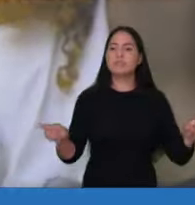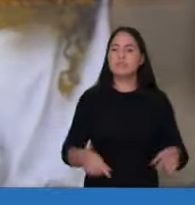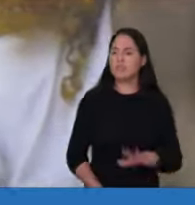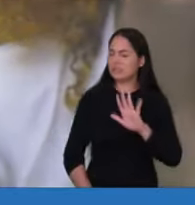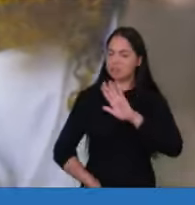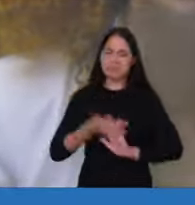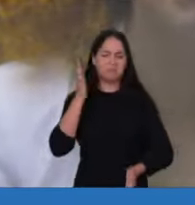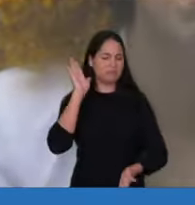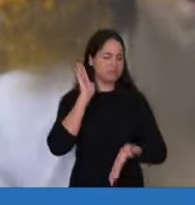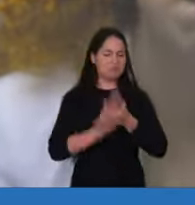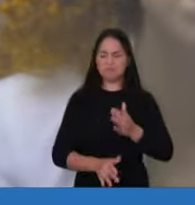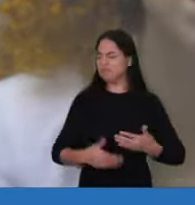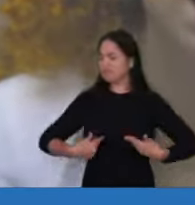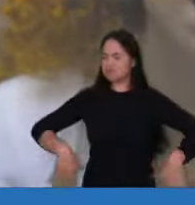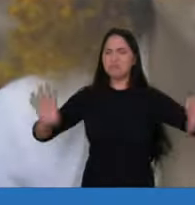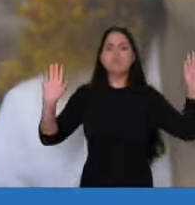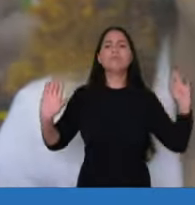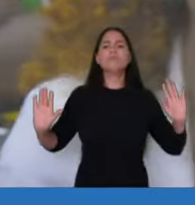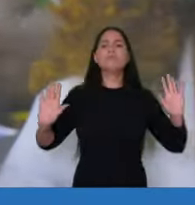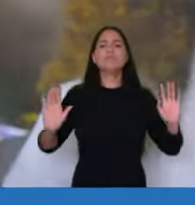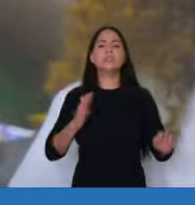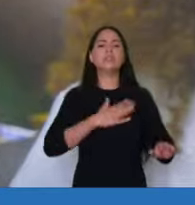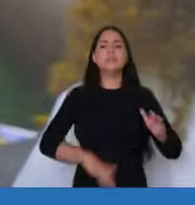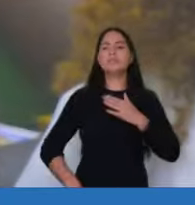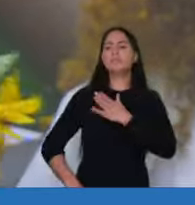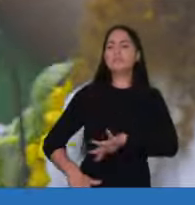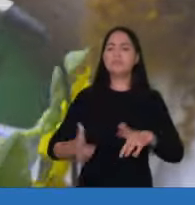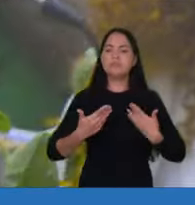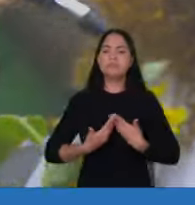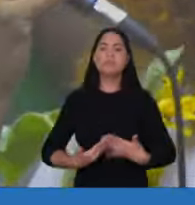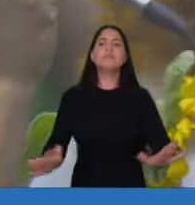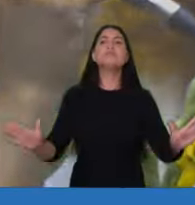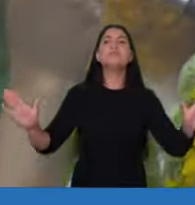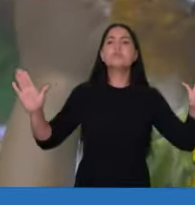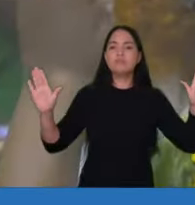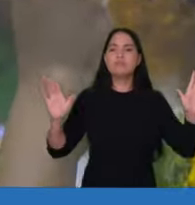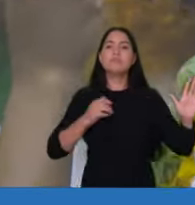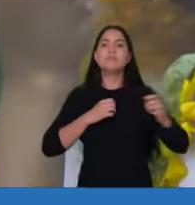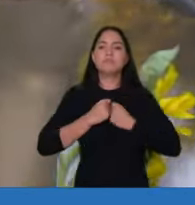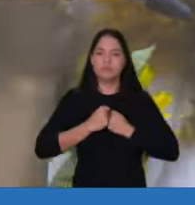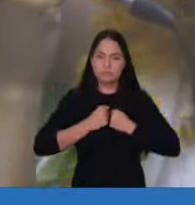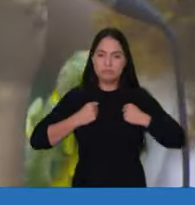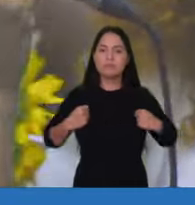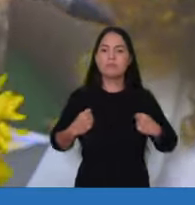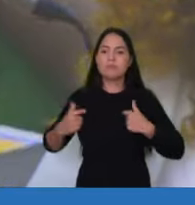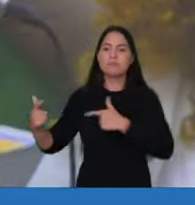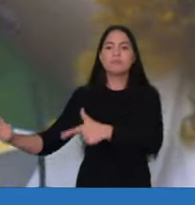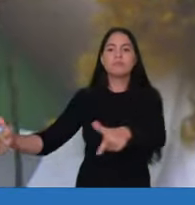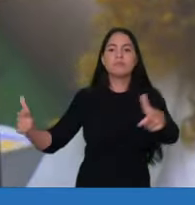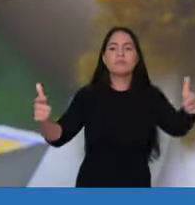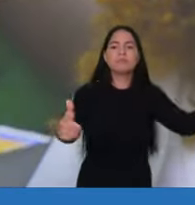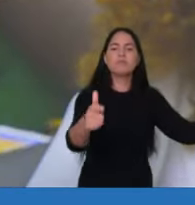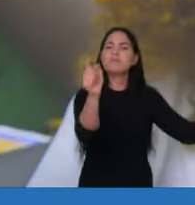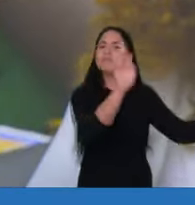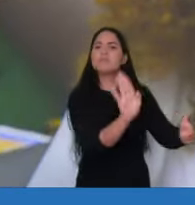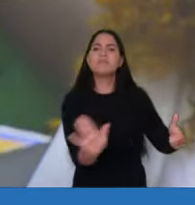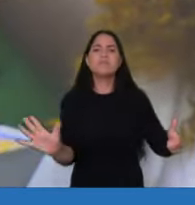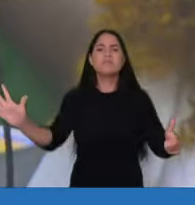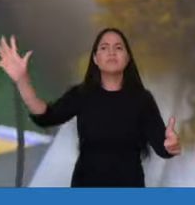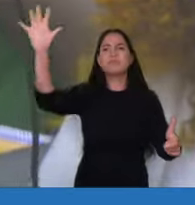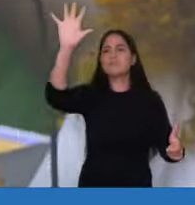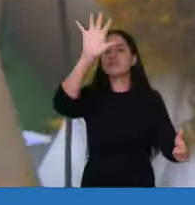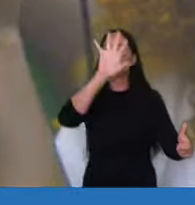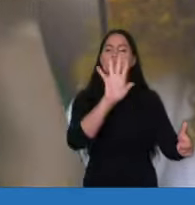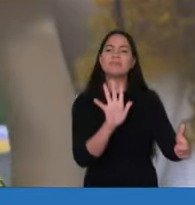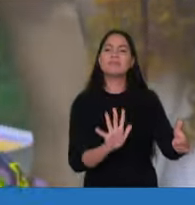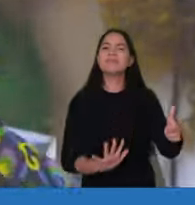dos porões ou abre alas pros teus heróis dos barracões. Do Brasil que se faz